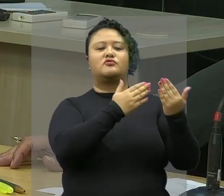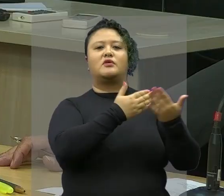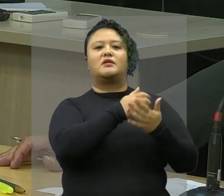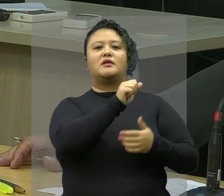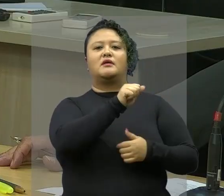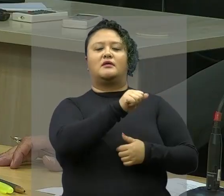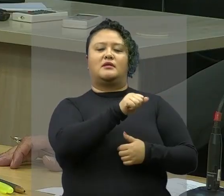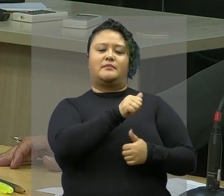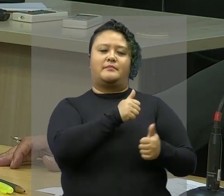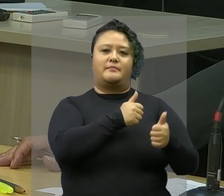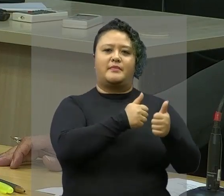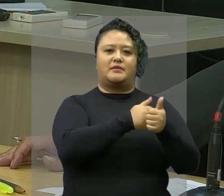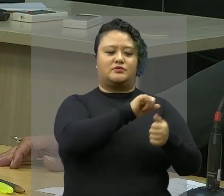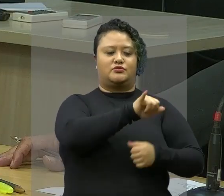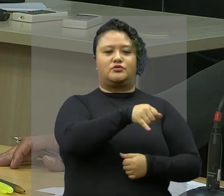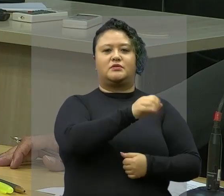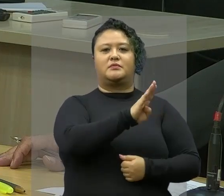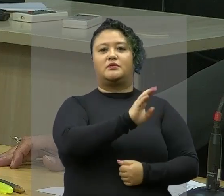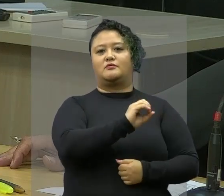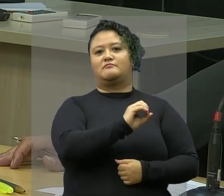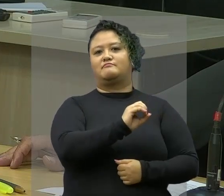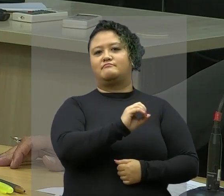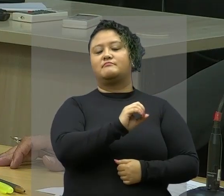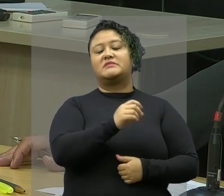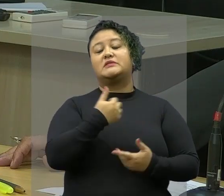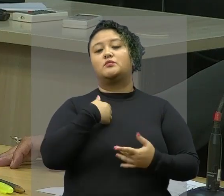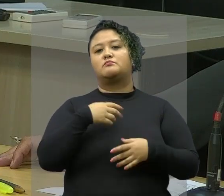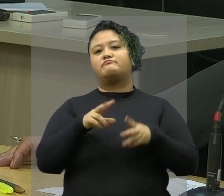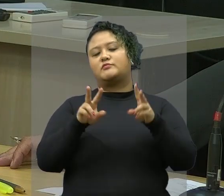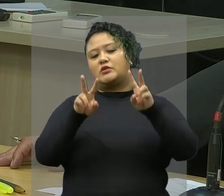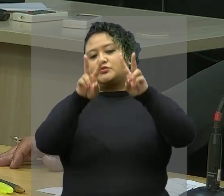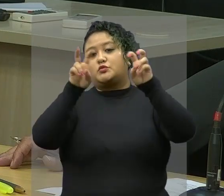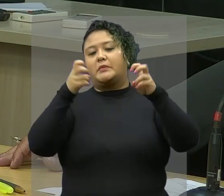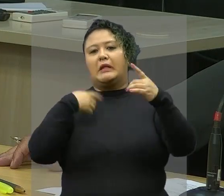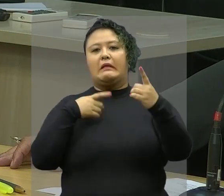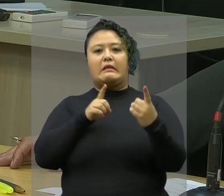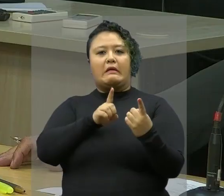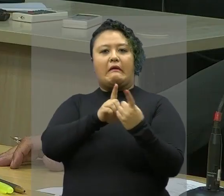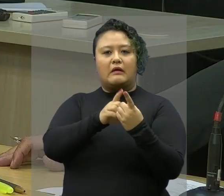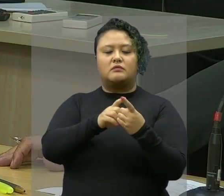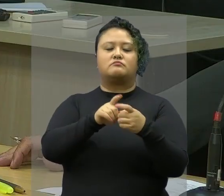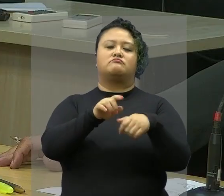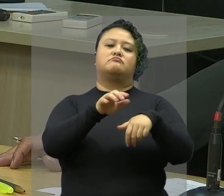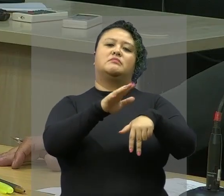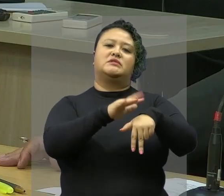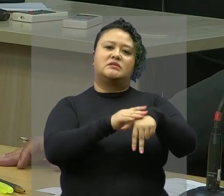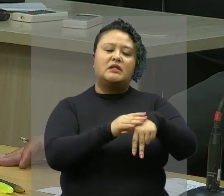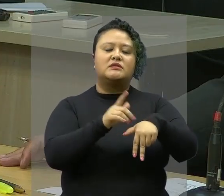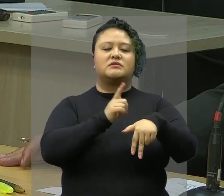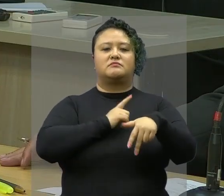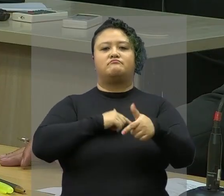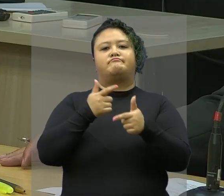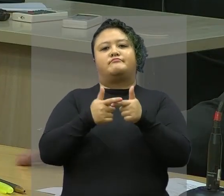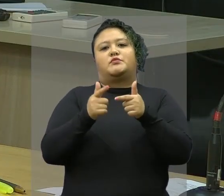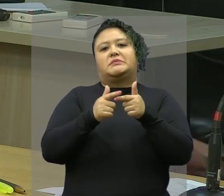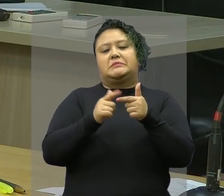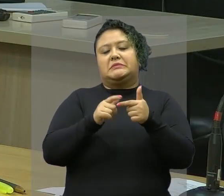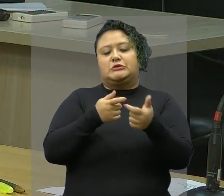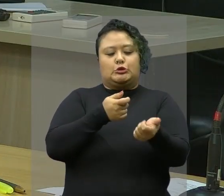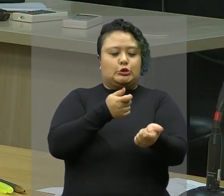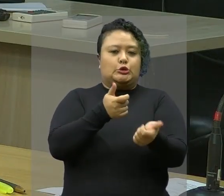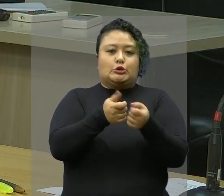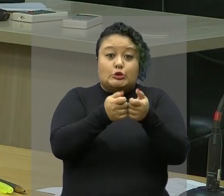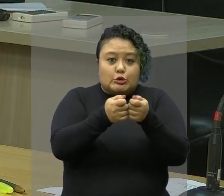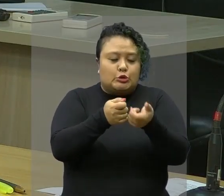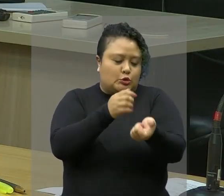ali. E referente ao atendimento dos pacientes, né, que tem problema com ludopatia,